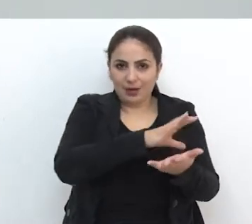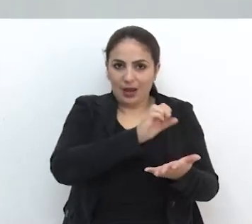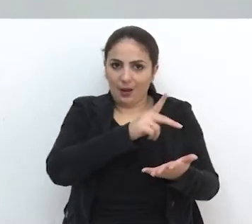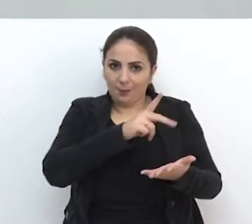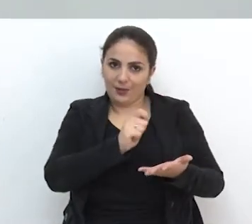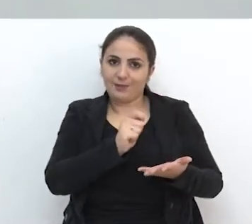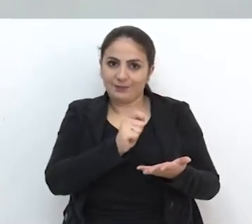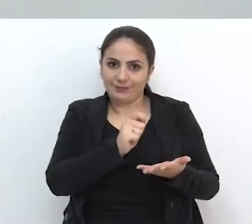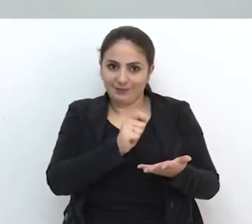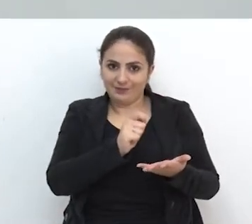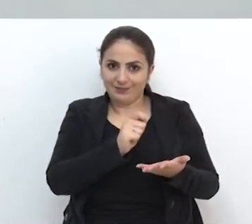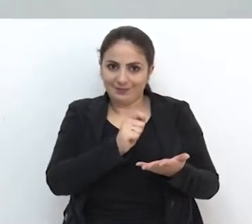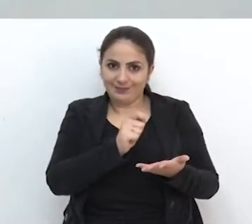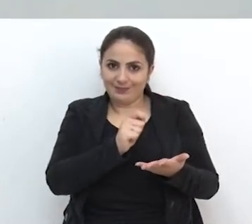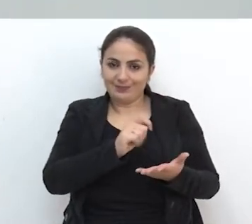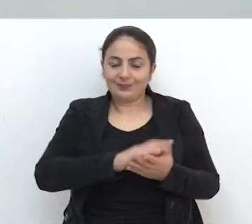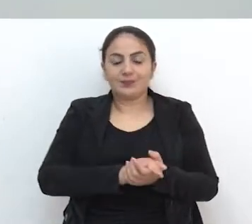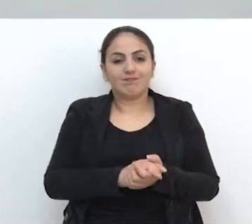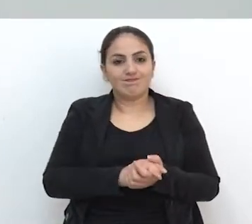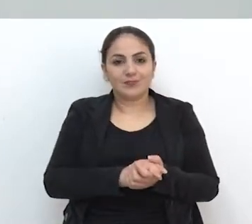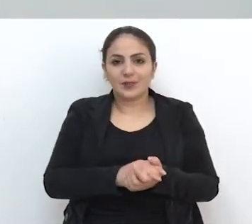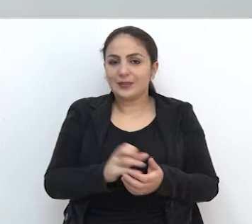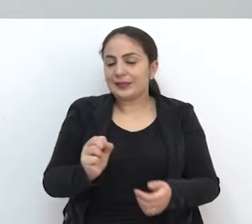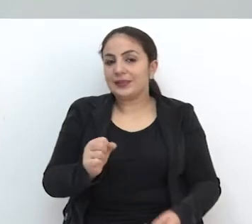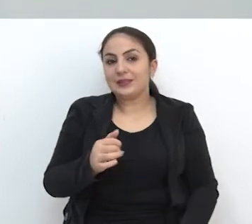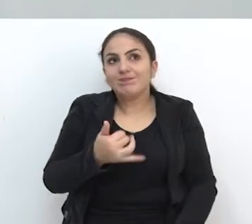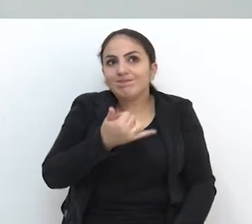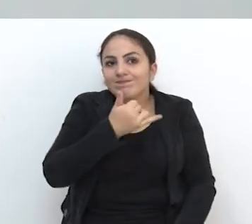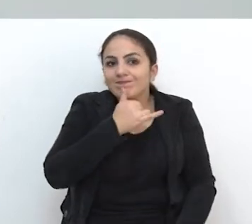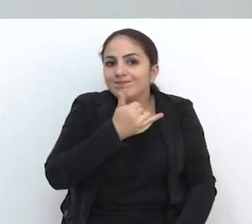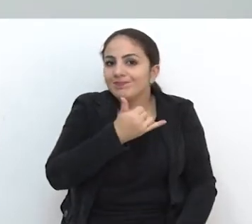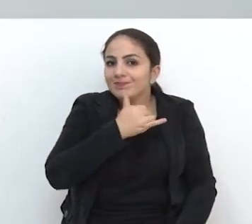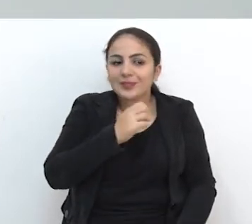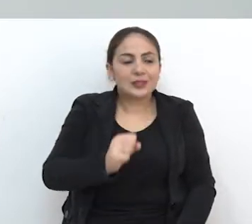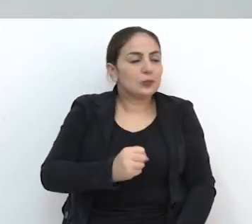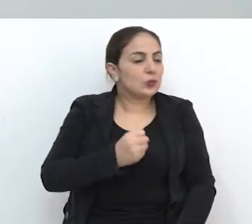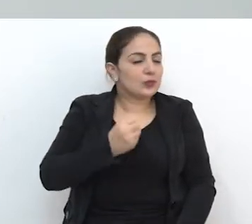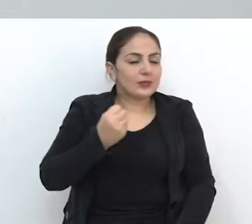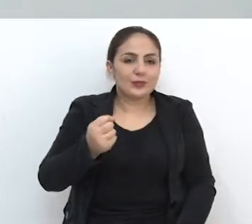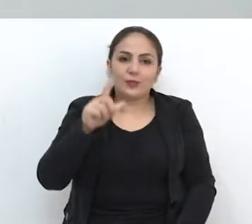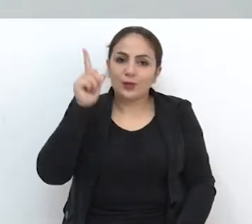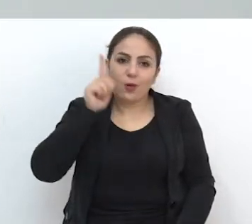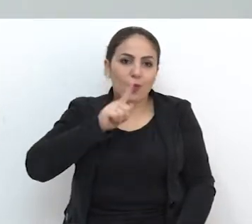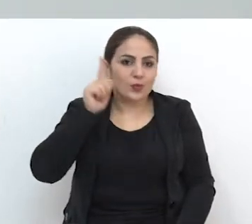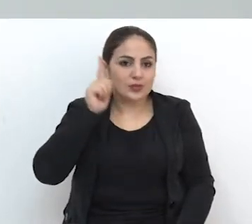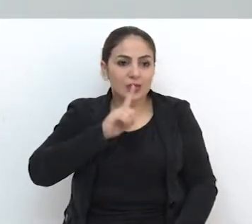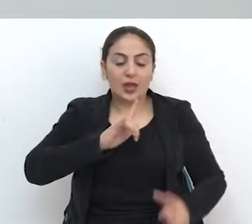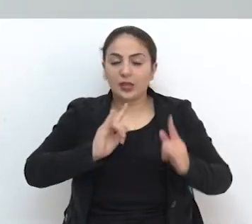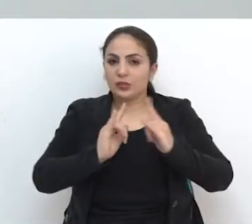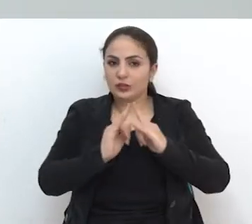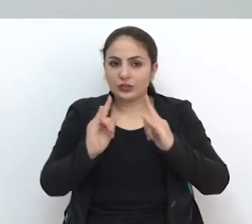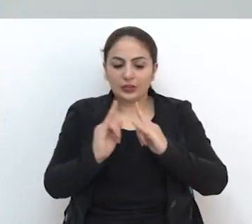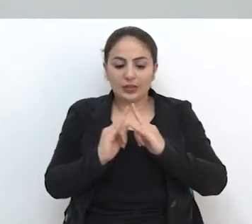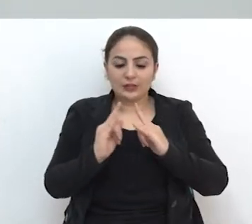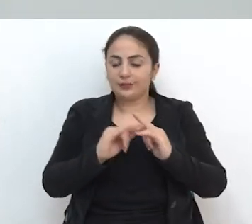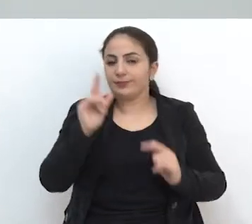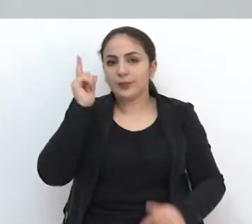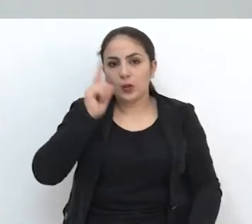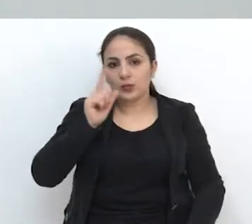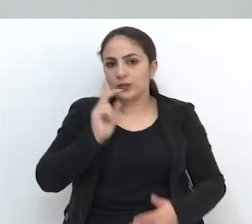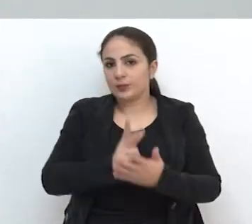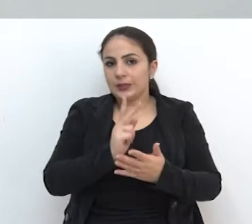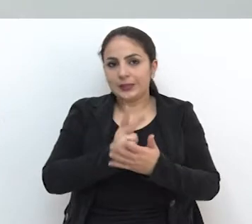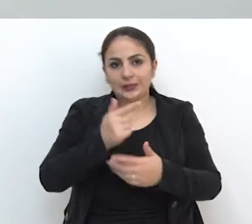que antes ele repassava. Isso, infelizmente, é inviável, a entidade não vai conseguir